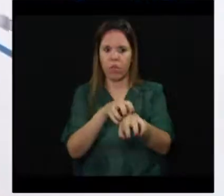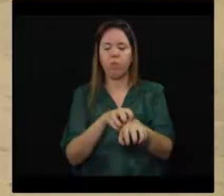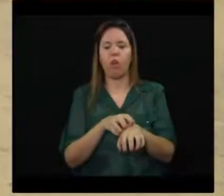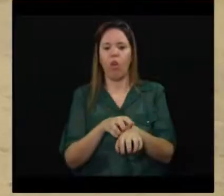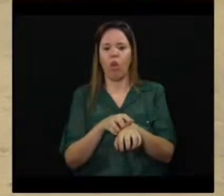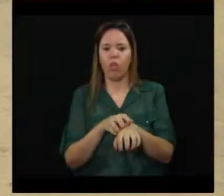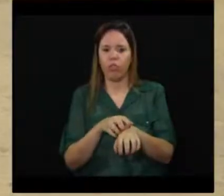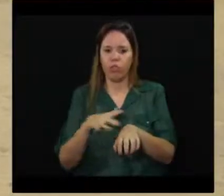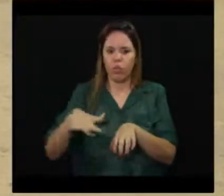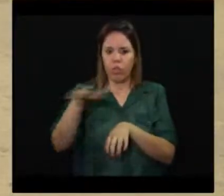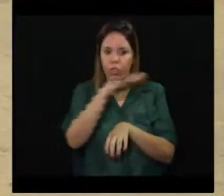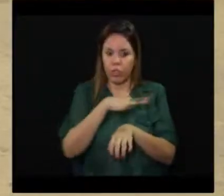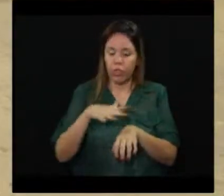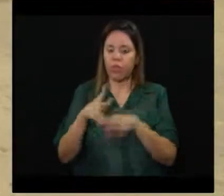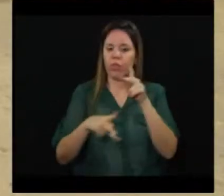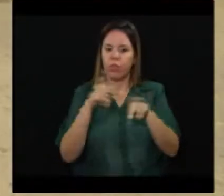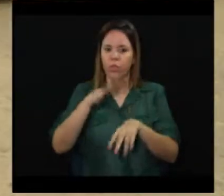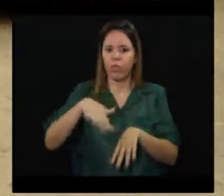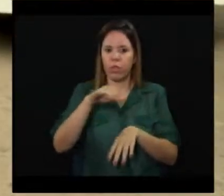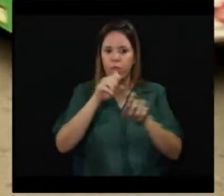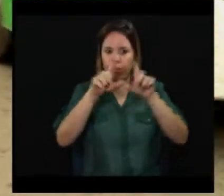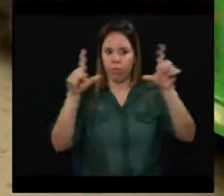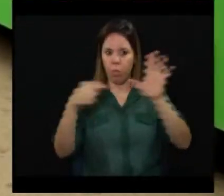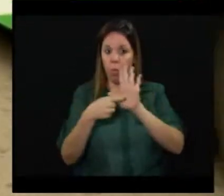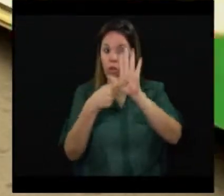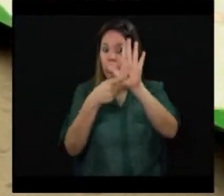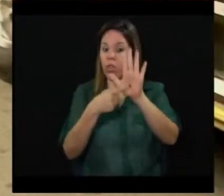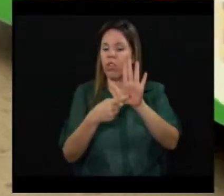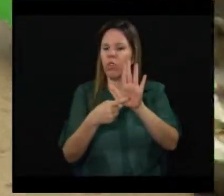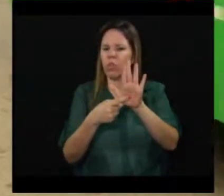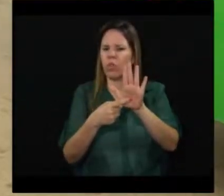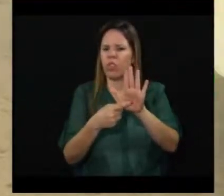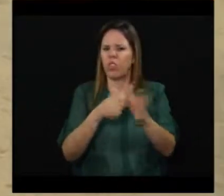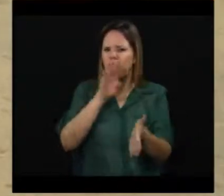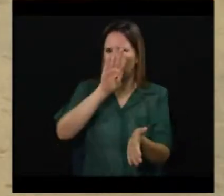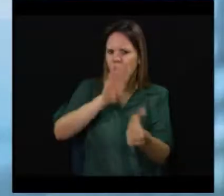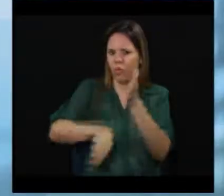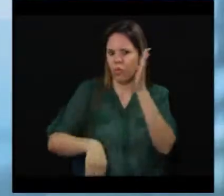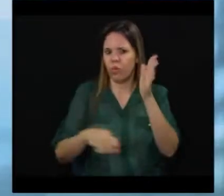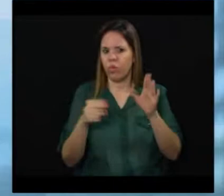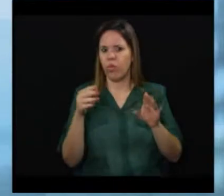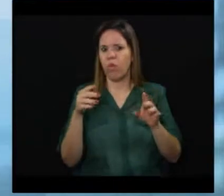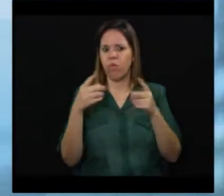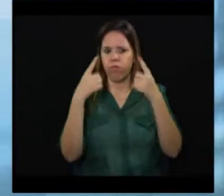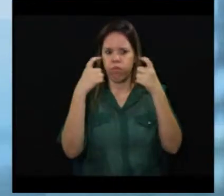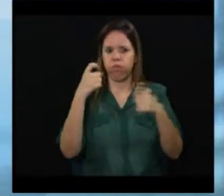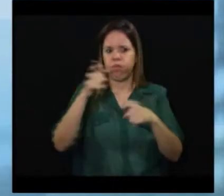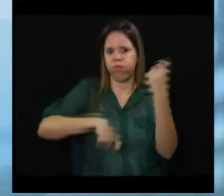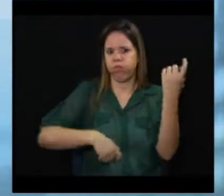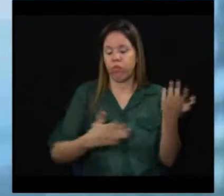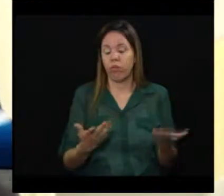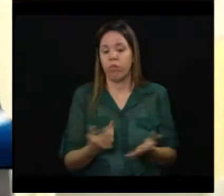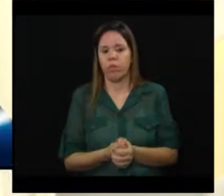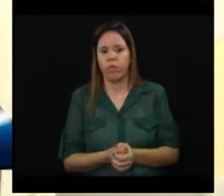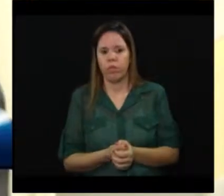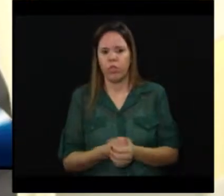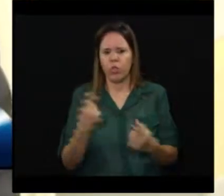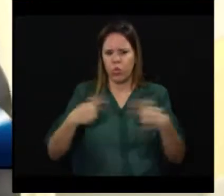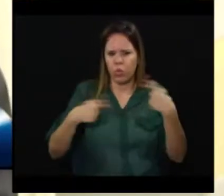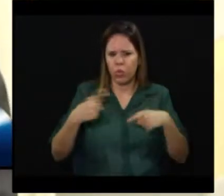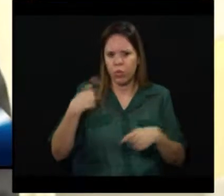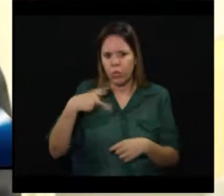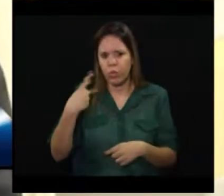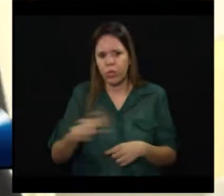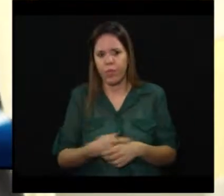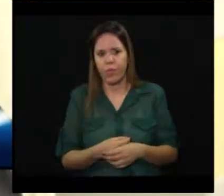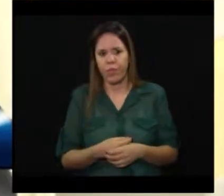passageiros com mensagem alusiva ao crime de importunação sexual. Aprovado em primeira discussão projeto de lei do